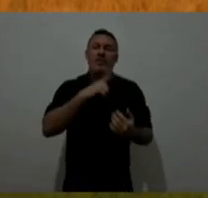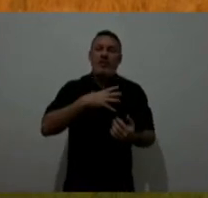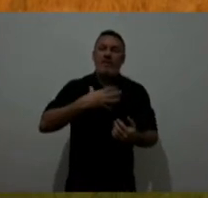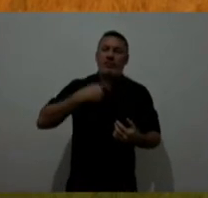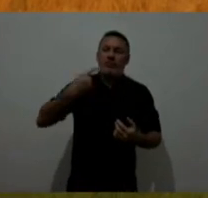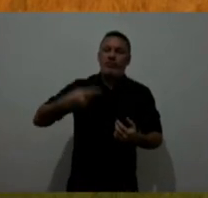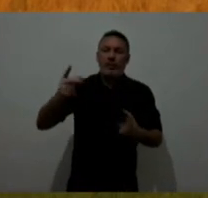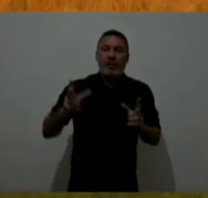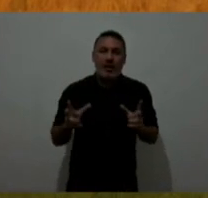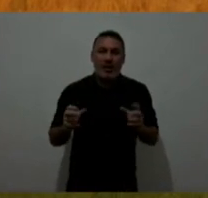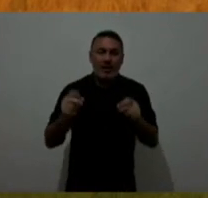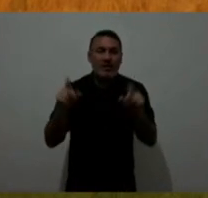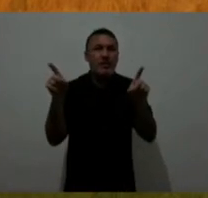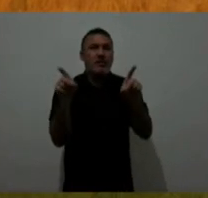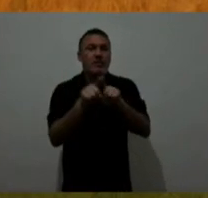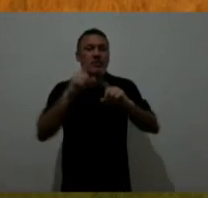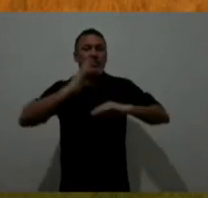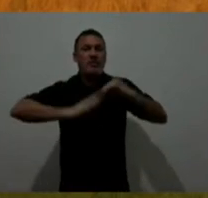Hospital Estadual,